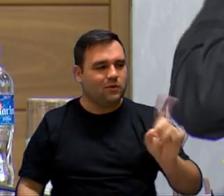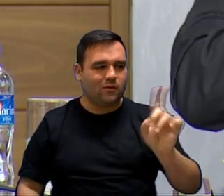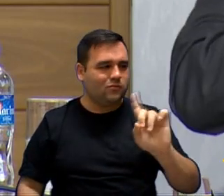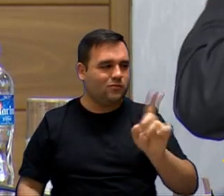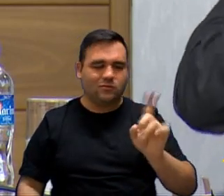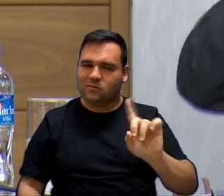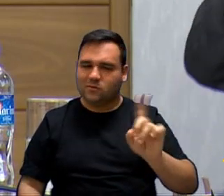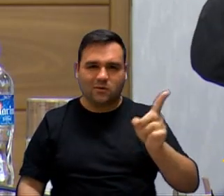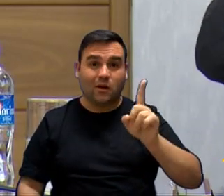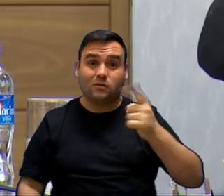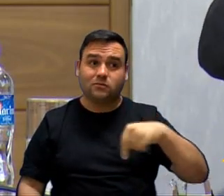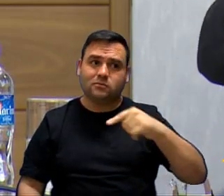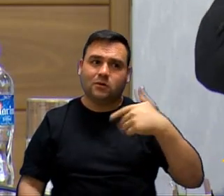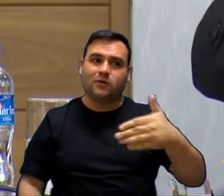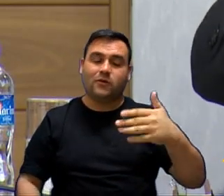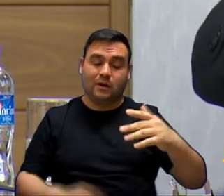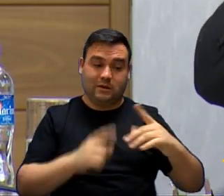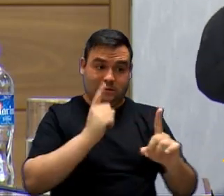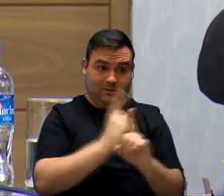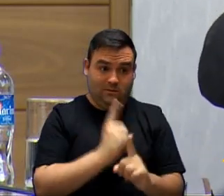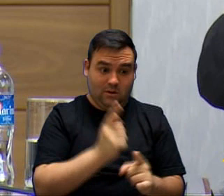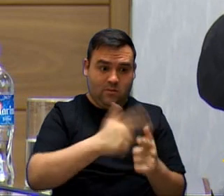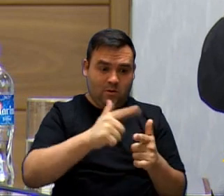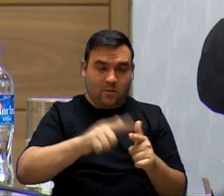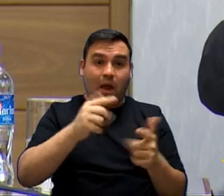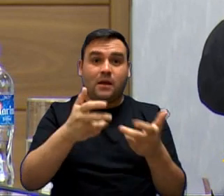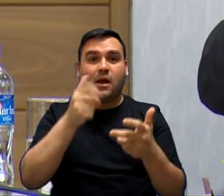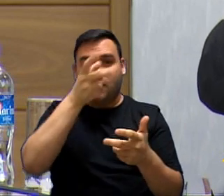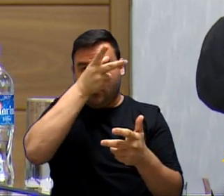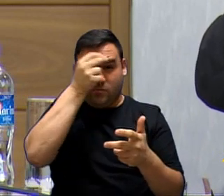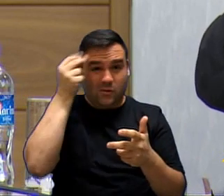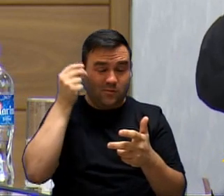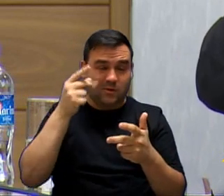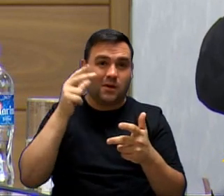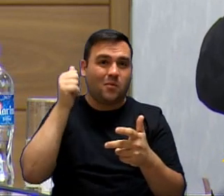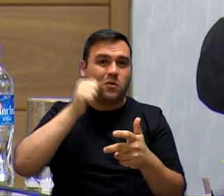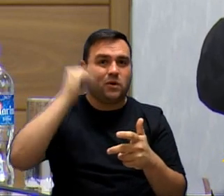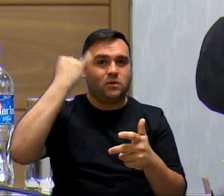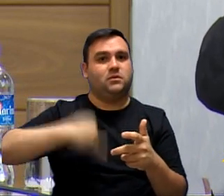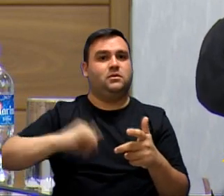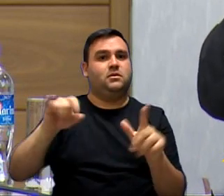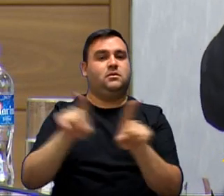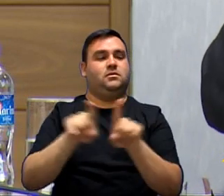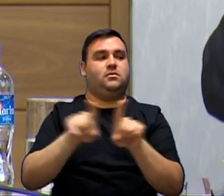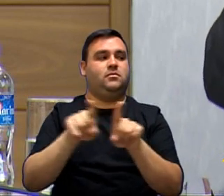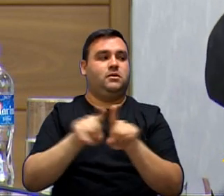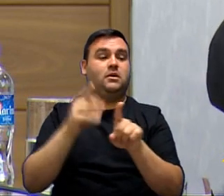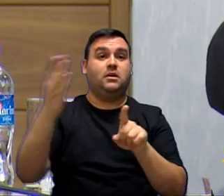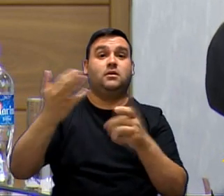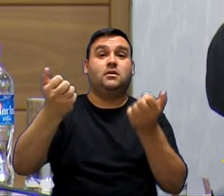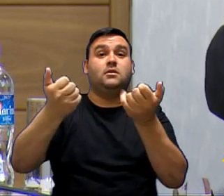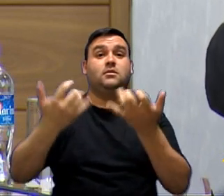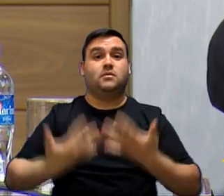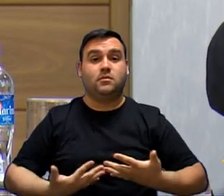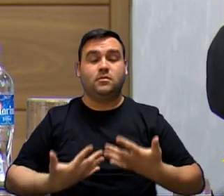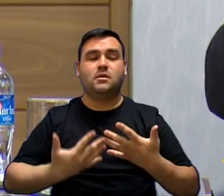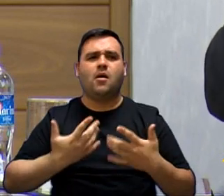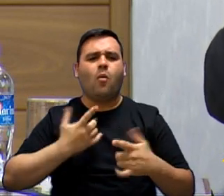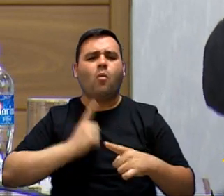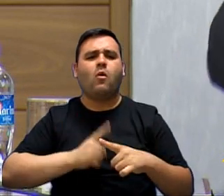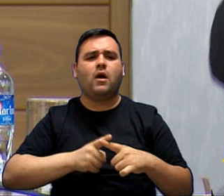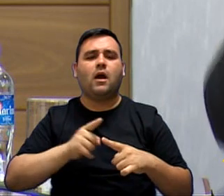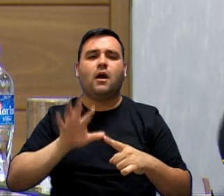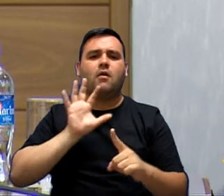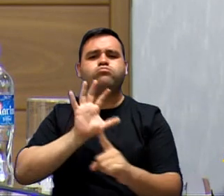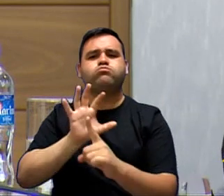Não. E nós iremos, após a apuração disso tudo, querer que a prefeita, ela também nos traga o porquê que ela